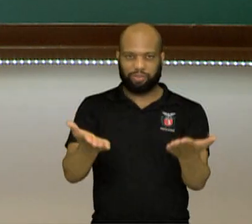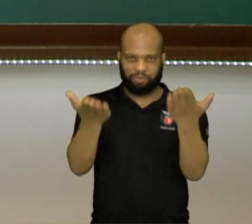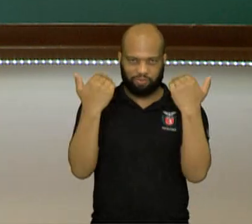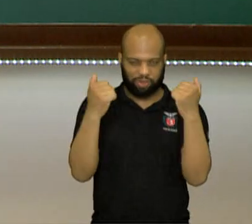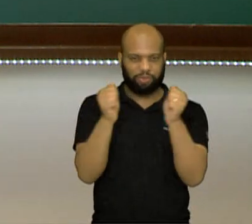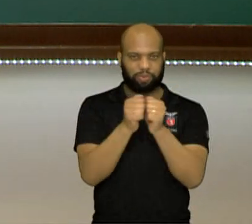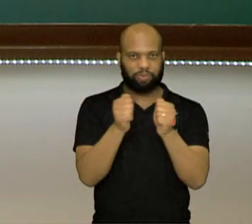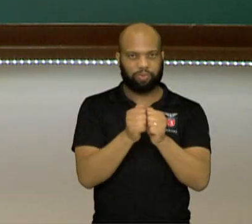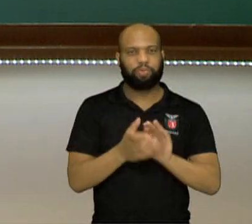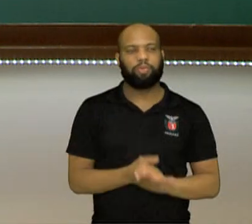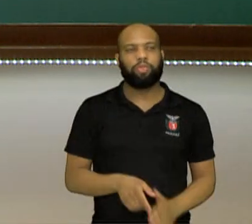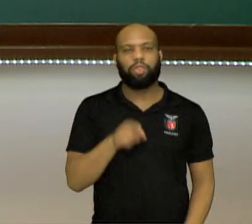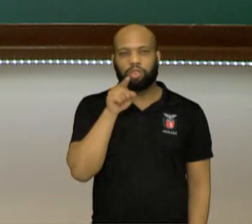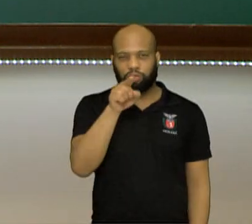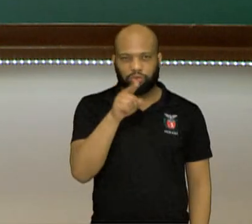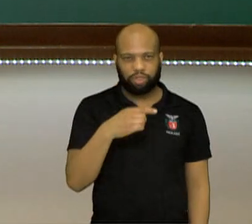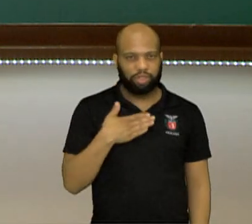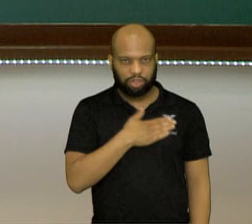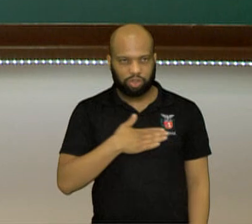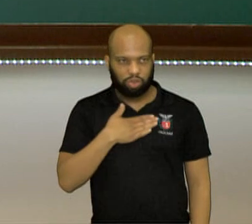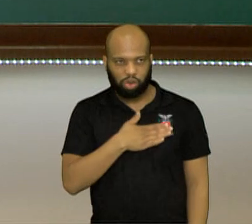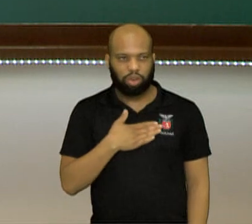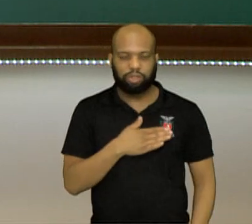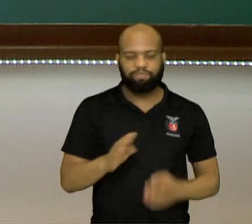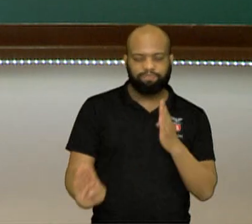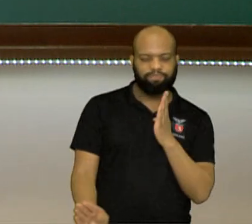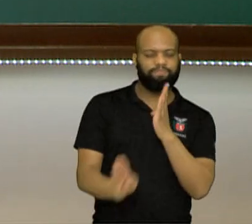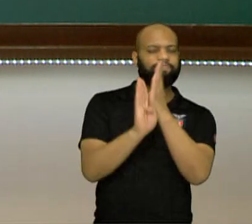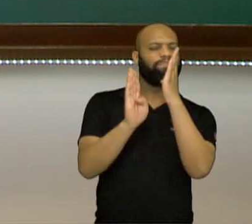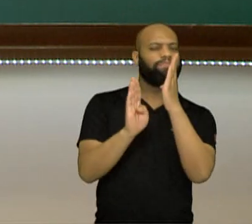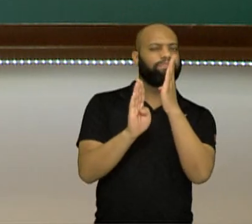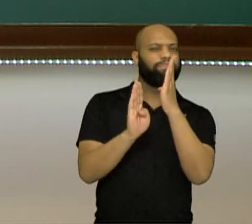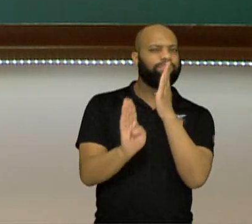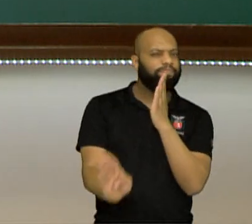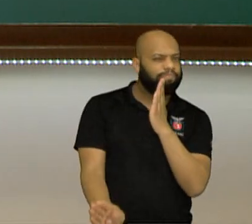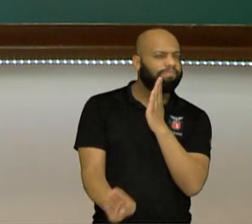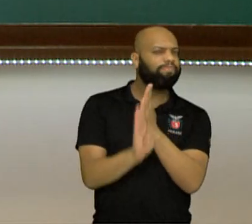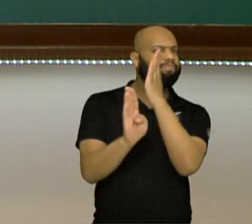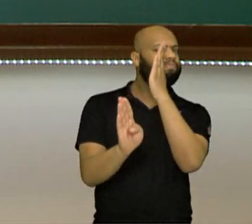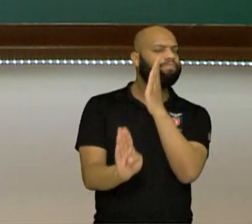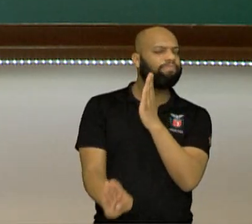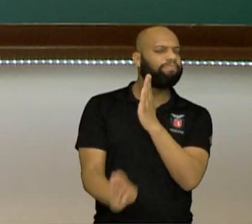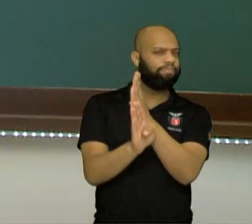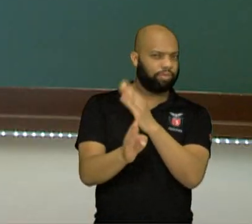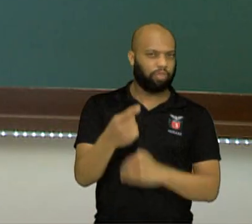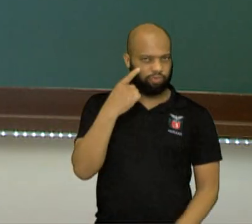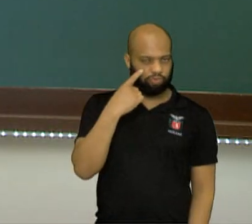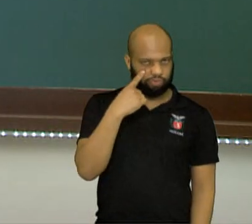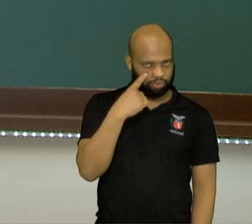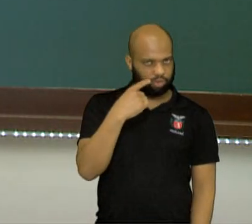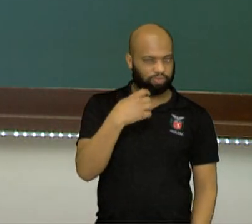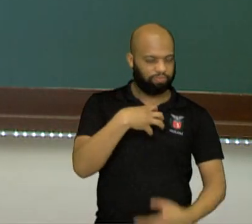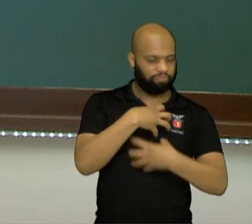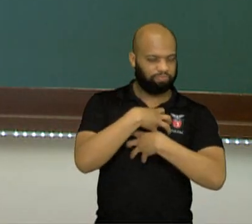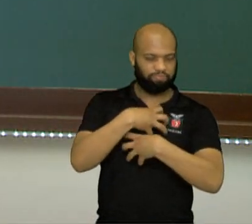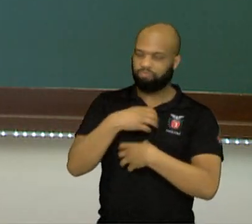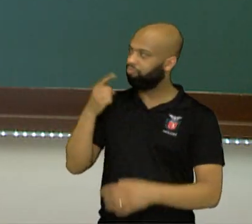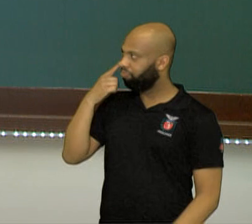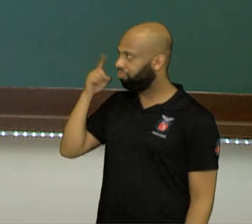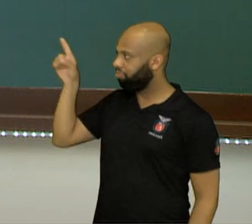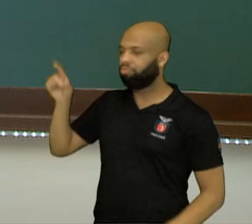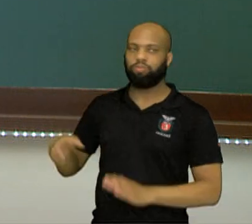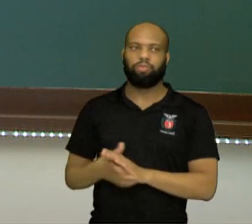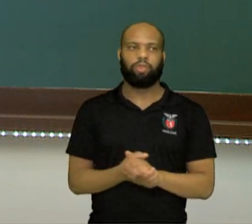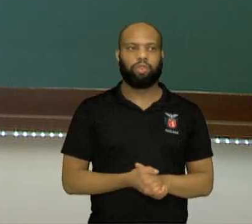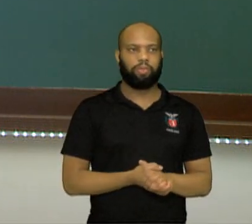Olha você gosta de enigma feliz e nenhuma na nossa tela aqui vem comigo aqui acompanha vídeo